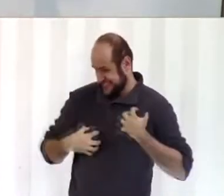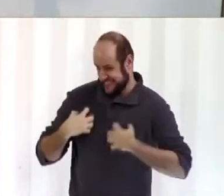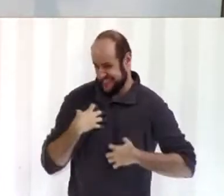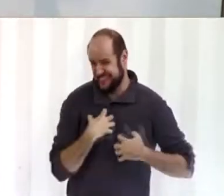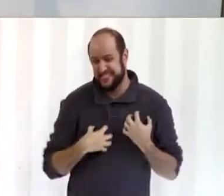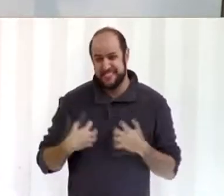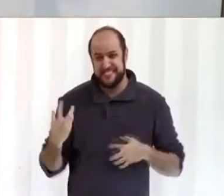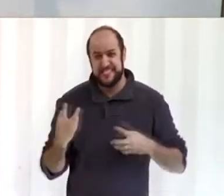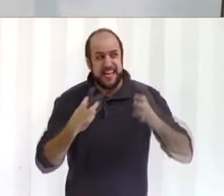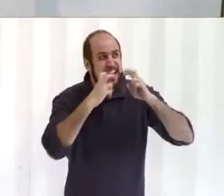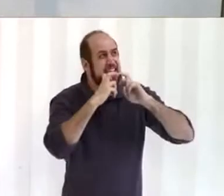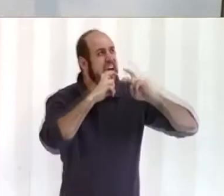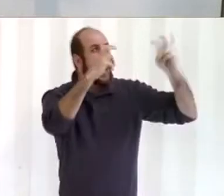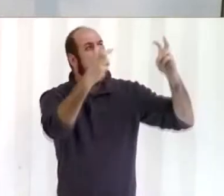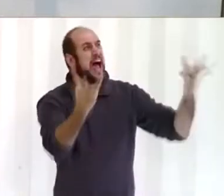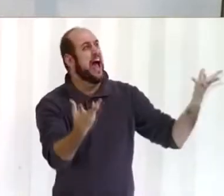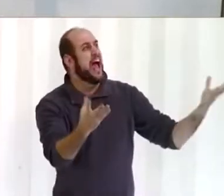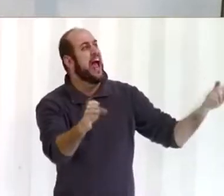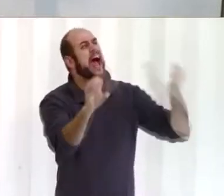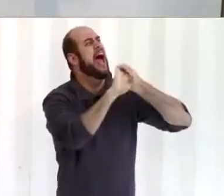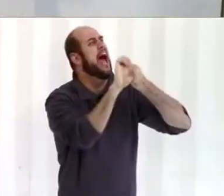para Eliseu,